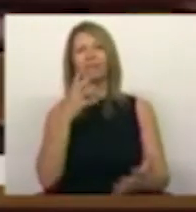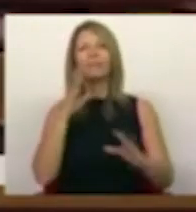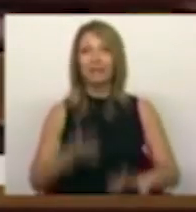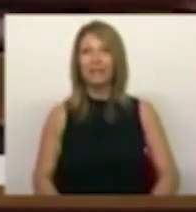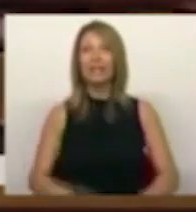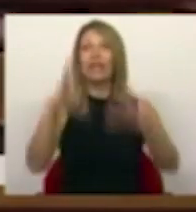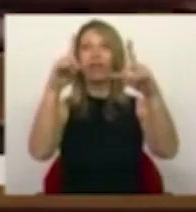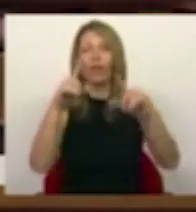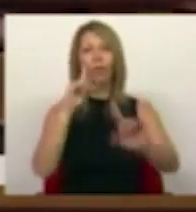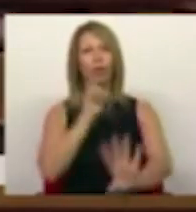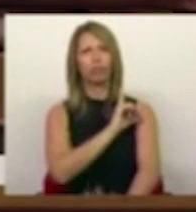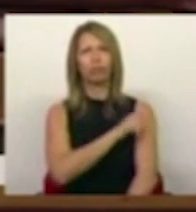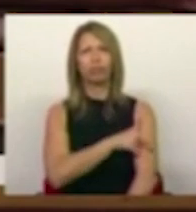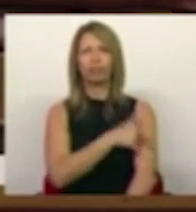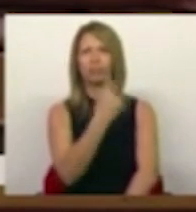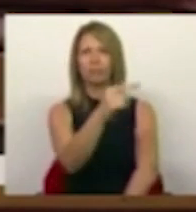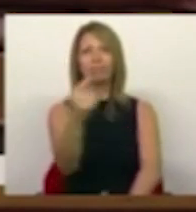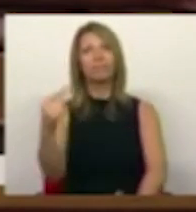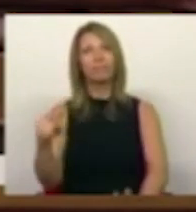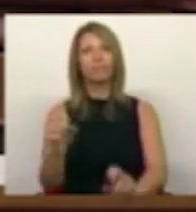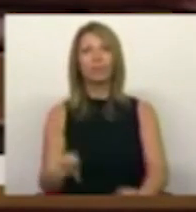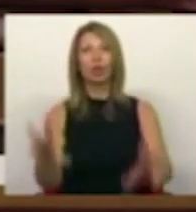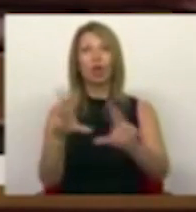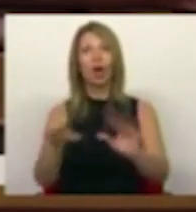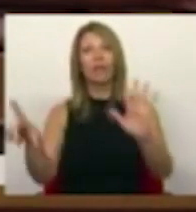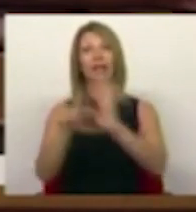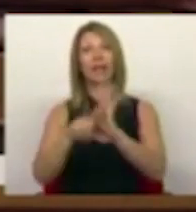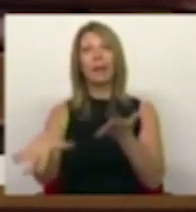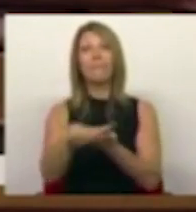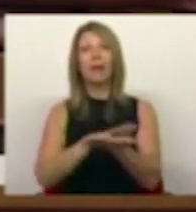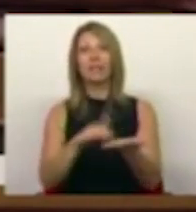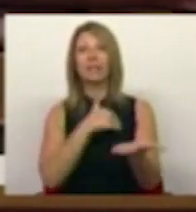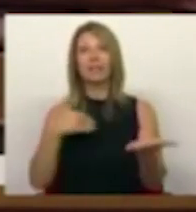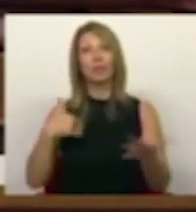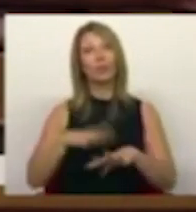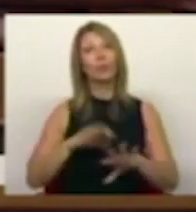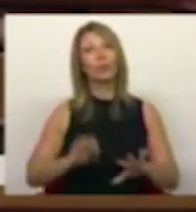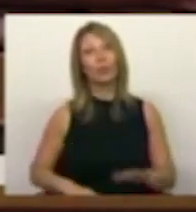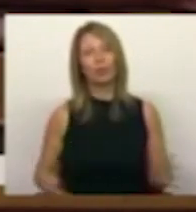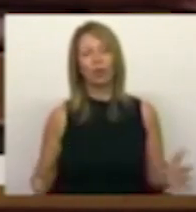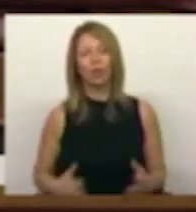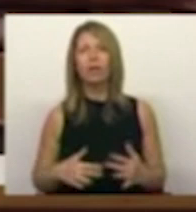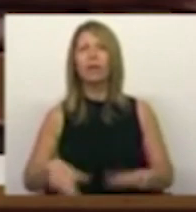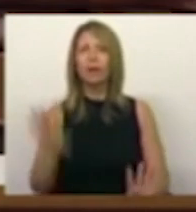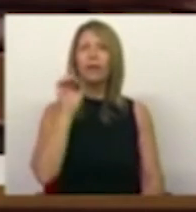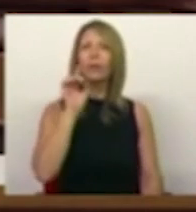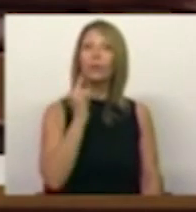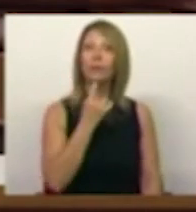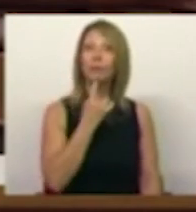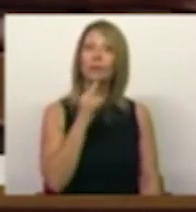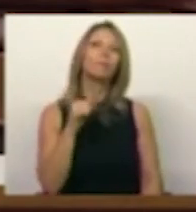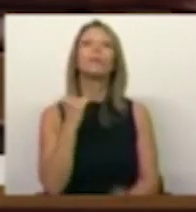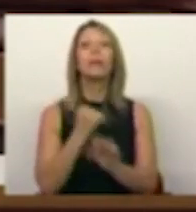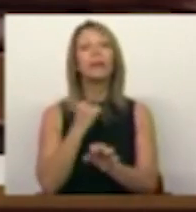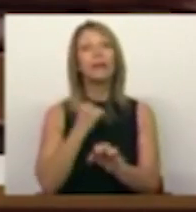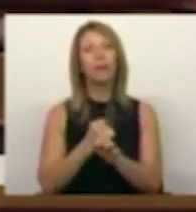desenvolvimento das potencialidades abertas pela nova Lei de Bases da Saúde. Mas é muito importante que este